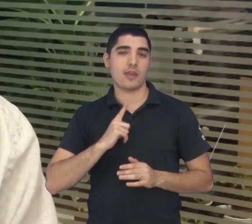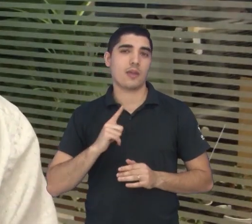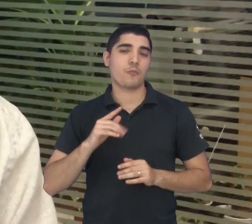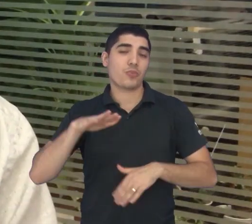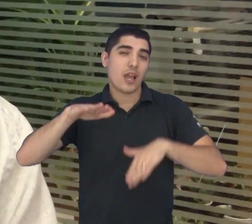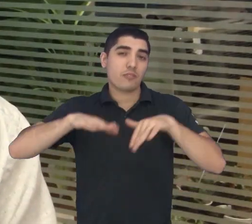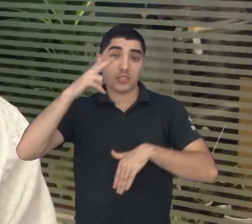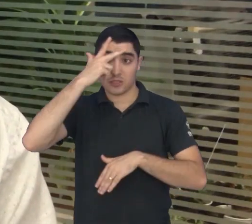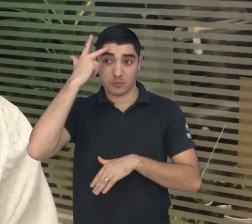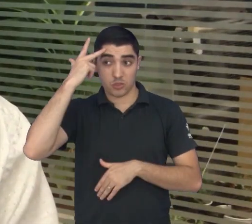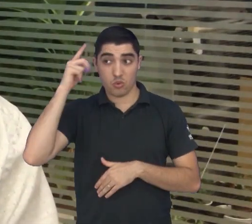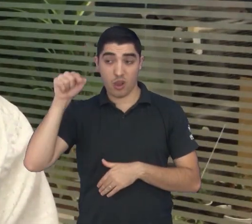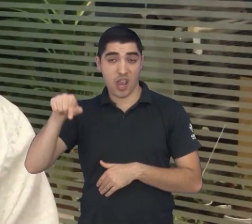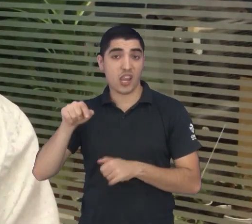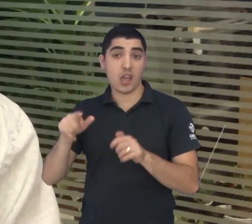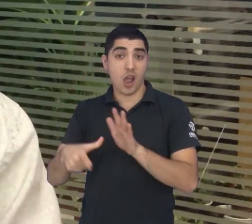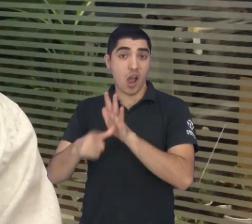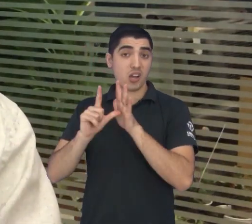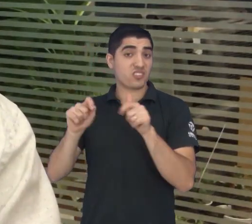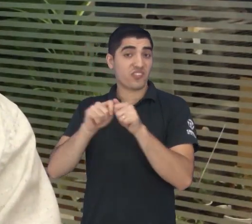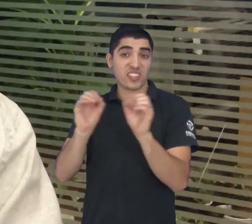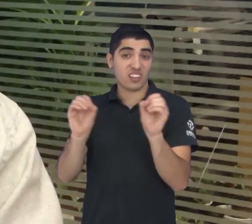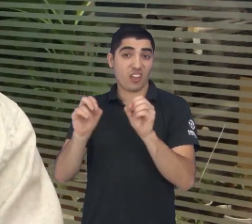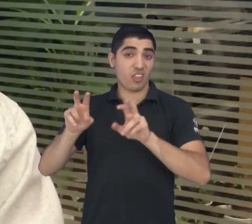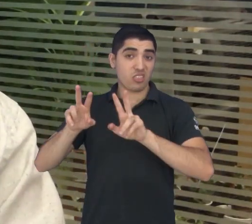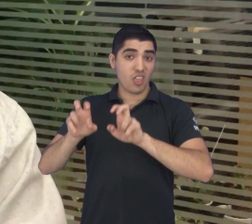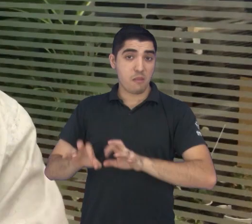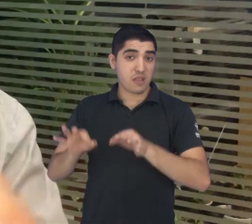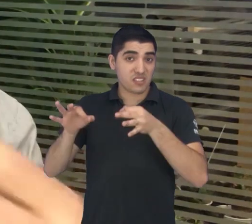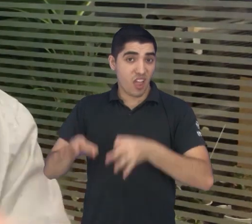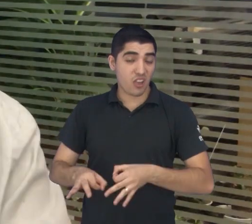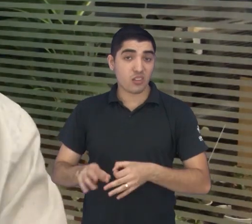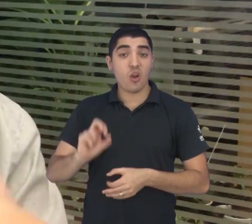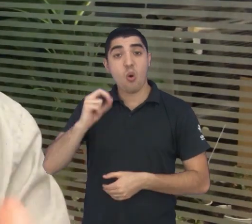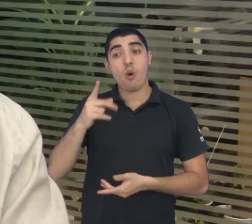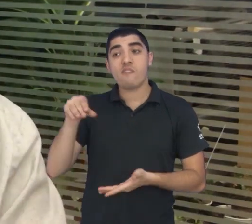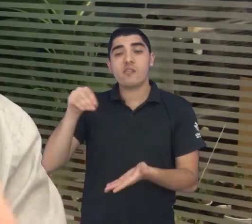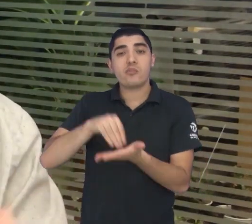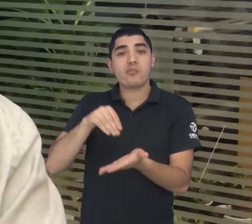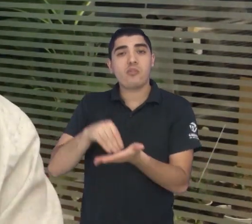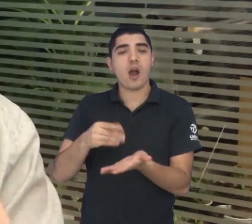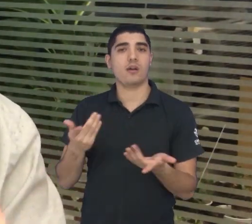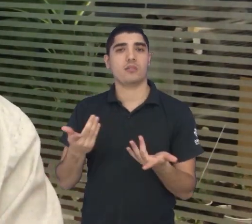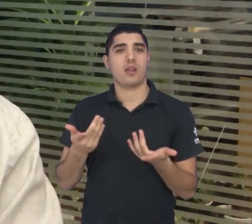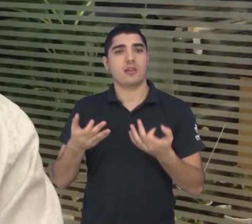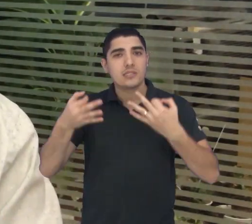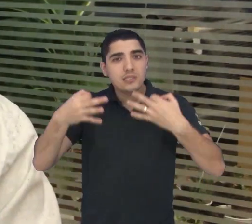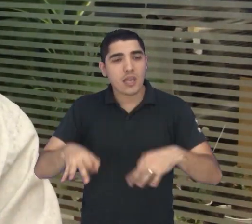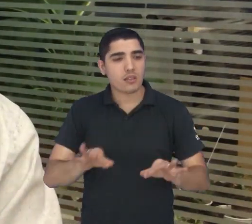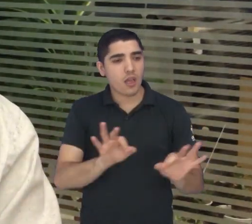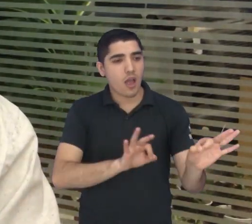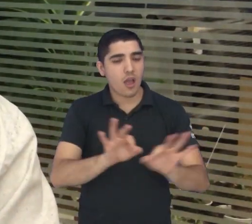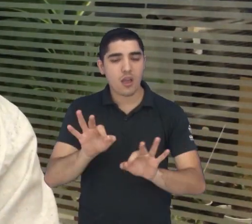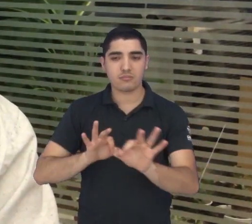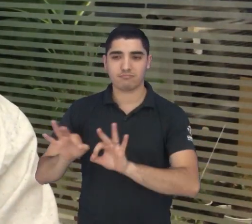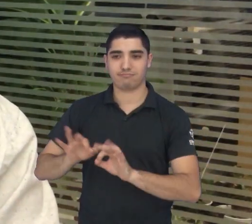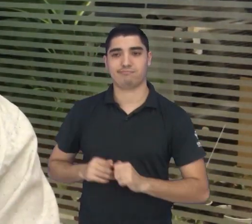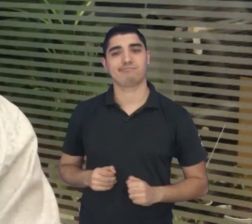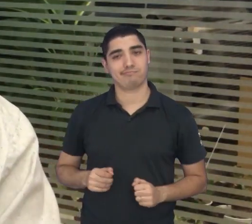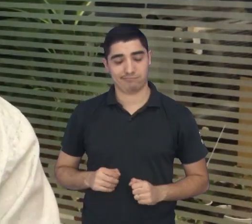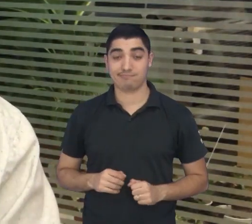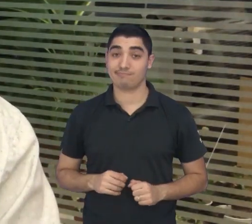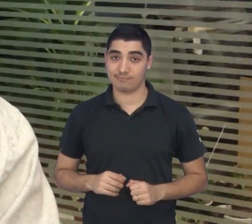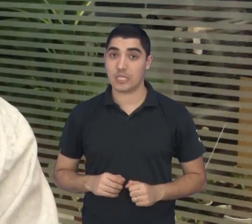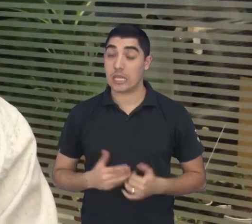bem elaborada anteriormente e também por uma falta de organização na condução, né? Então, uma